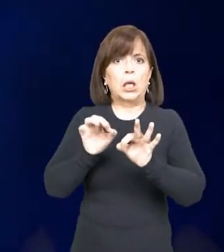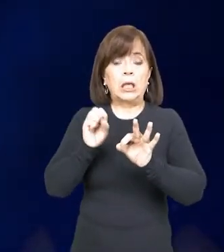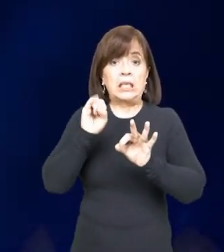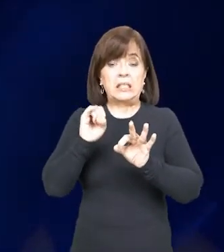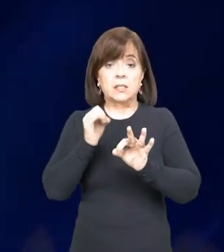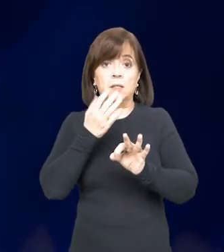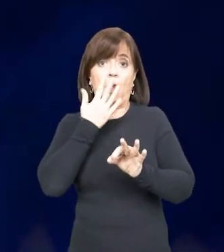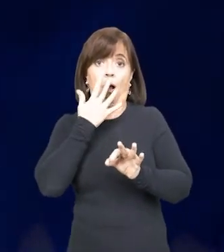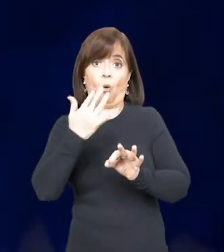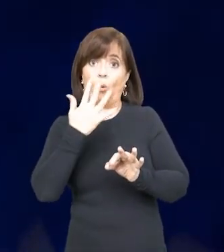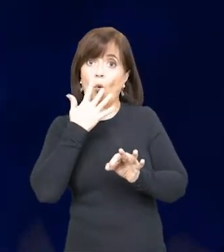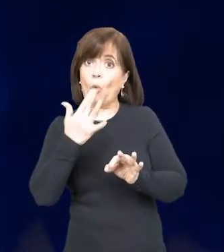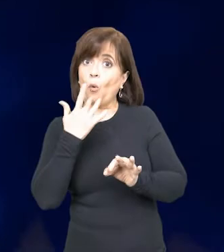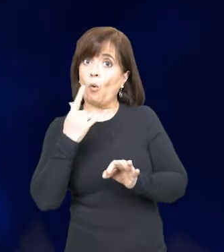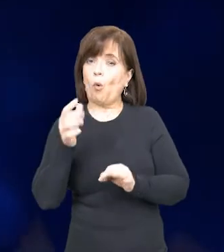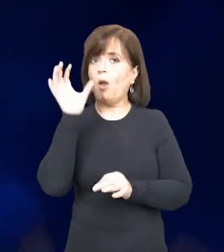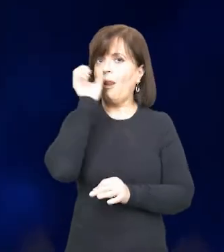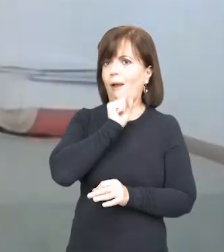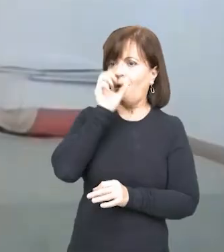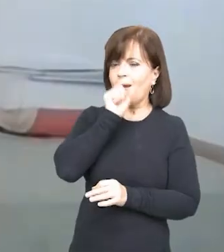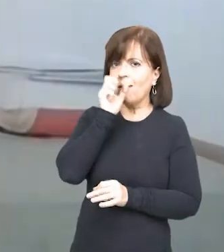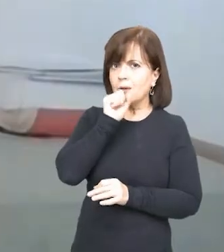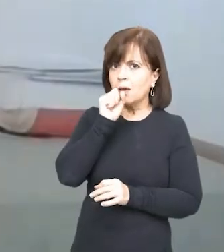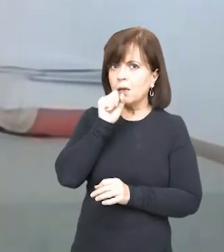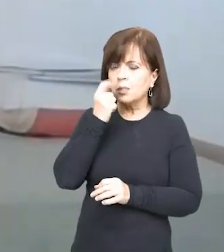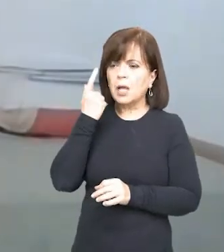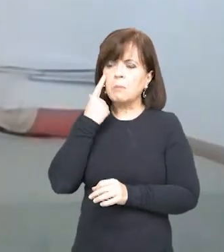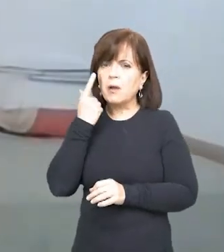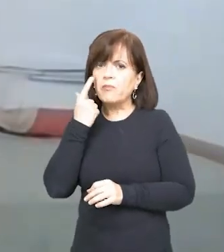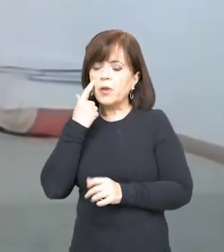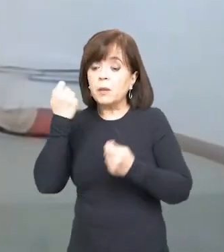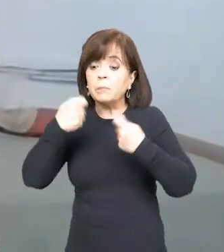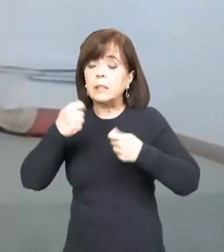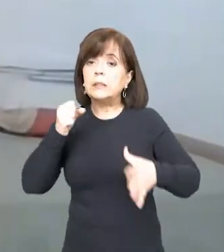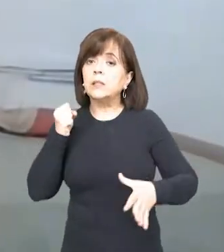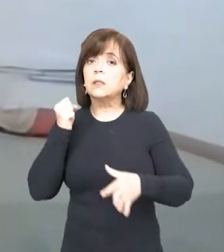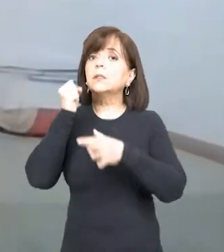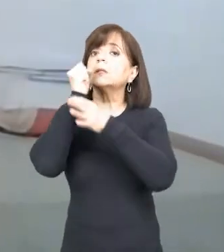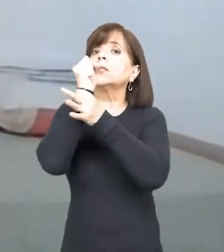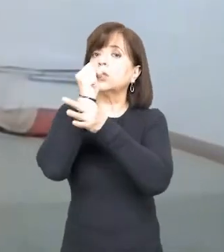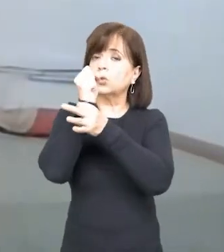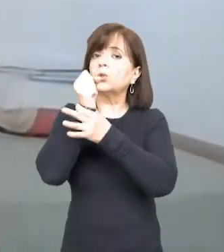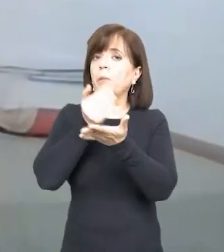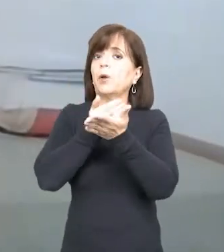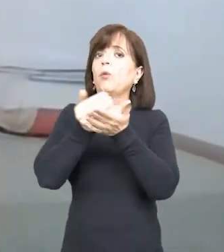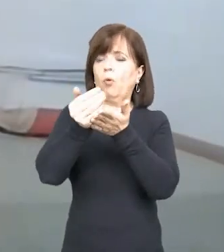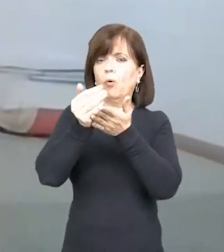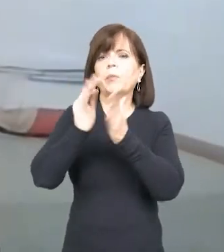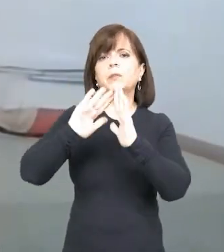bandeira laranja estava sendo revisto, que se construísse alguma segurança normativa de